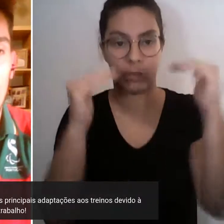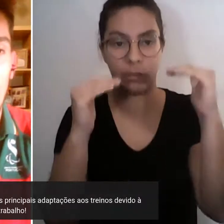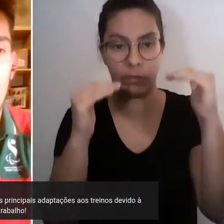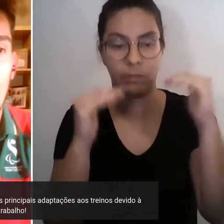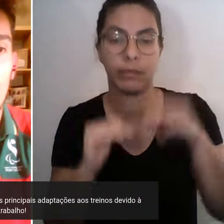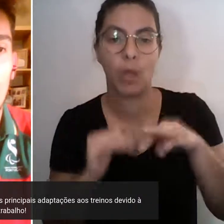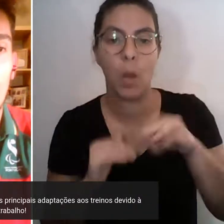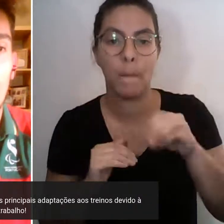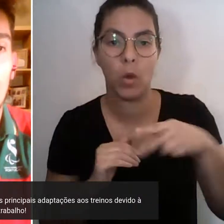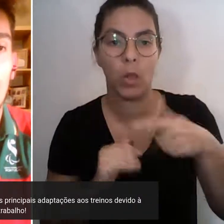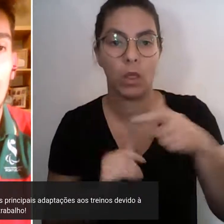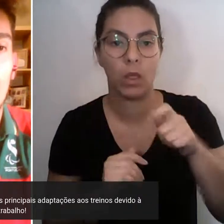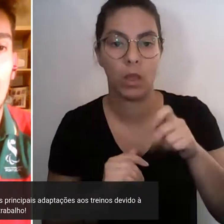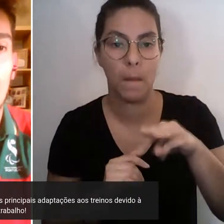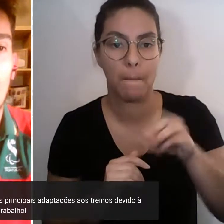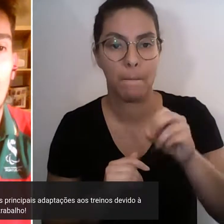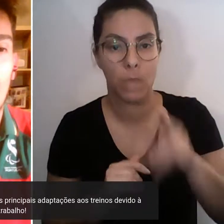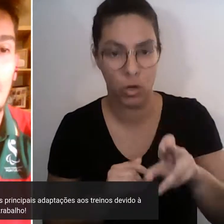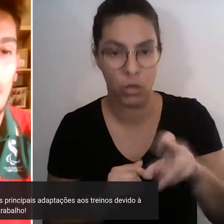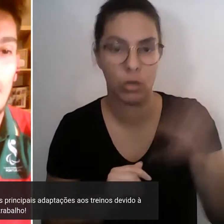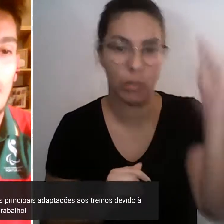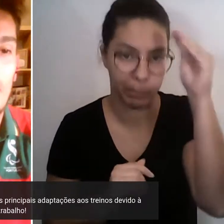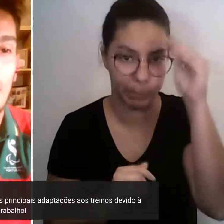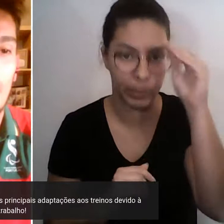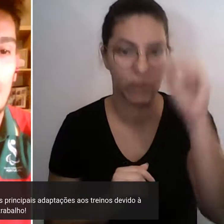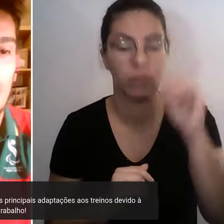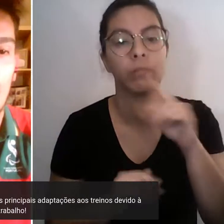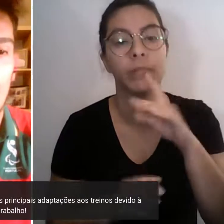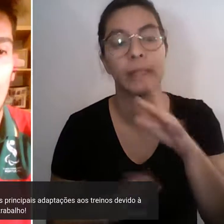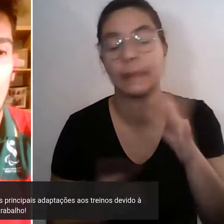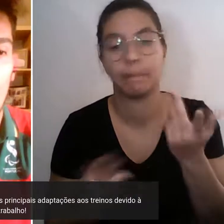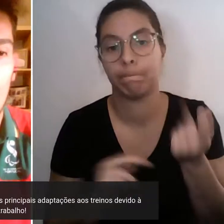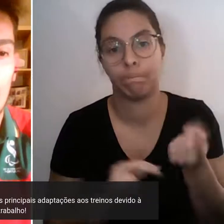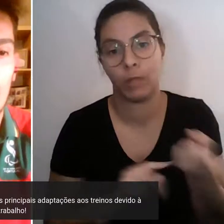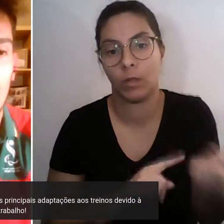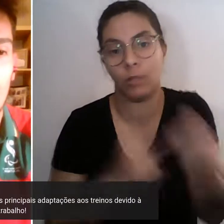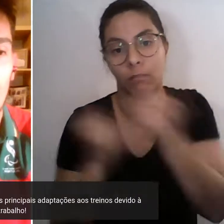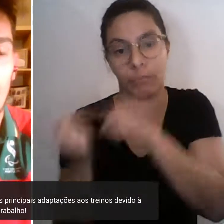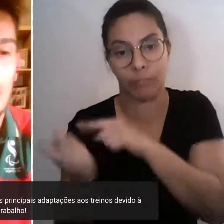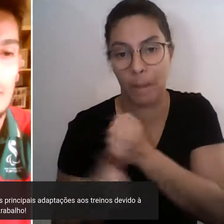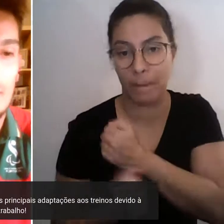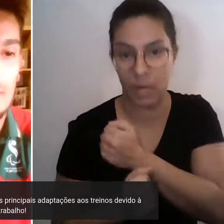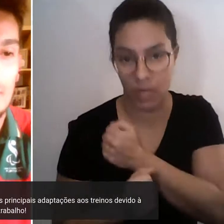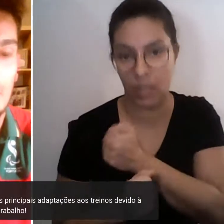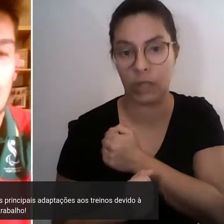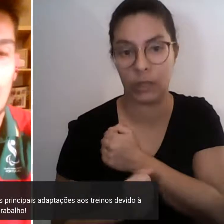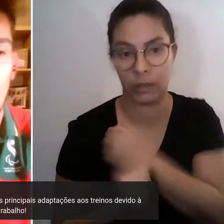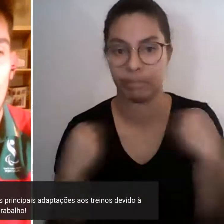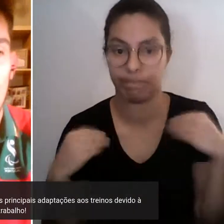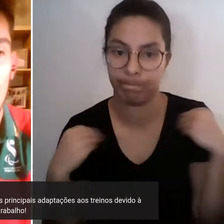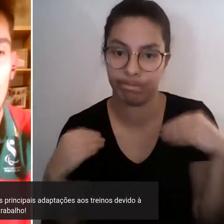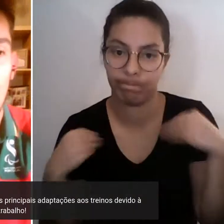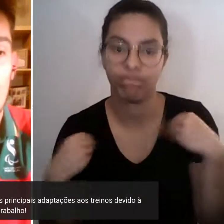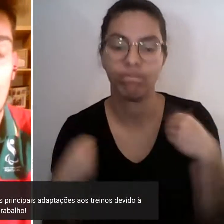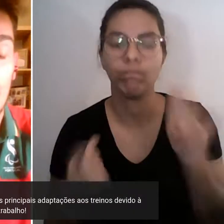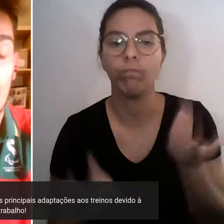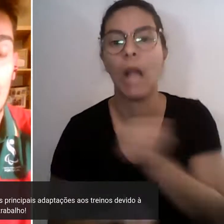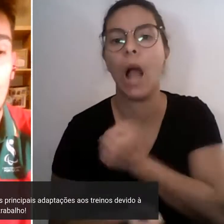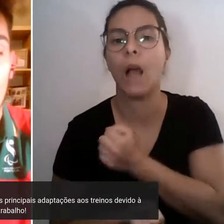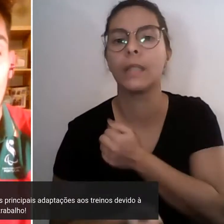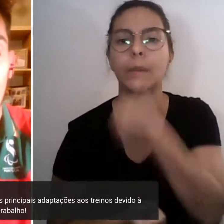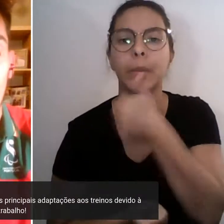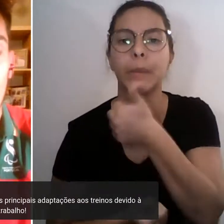nós tivemos que ir para casa e adaptar os treinos. O que é que em casa nós podemos fazer?